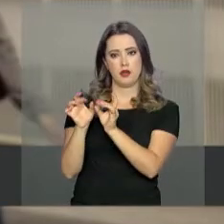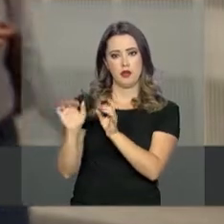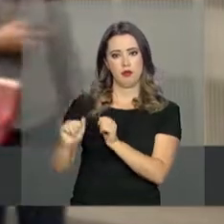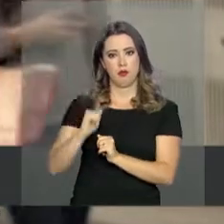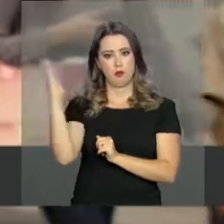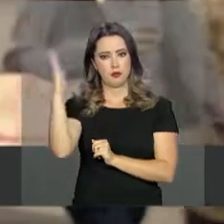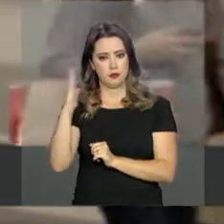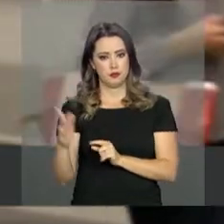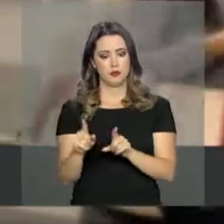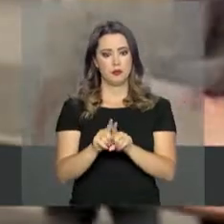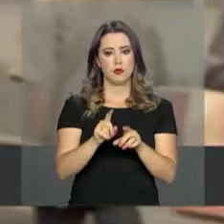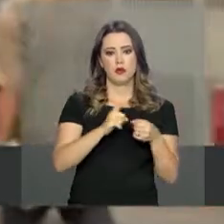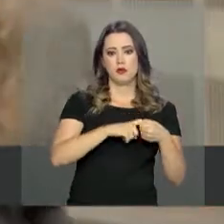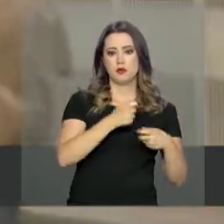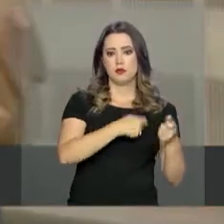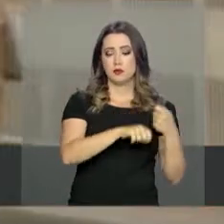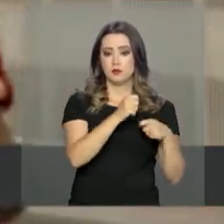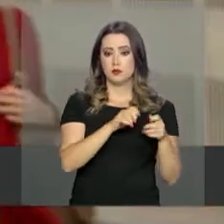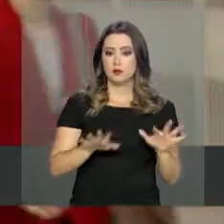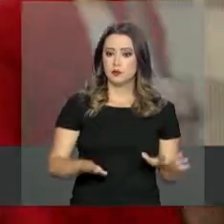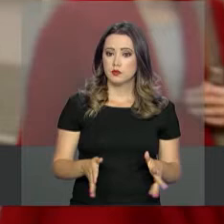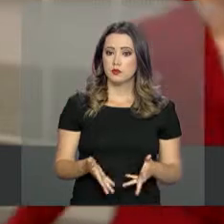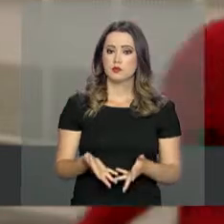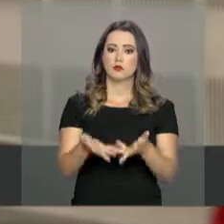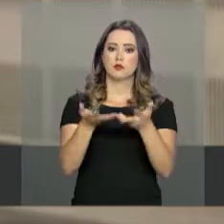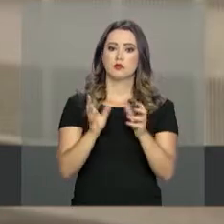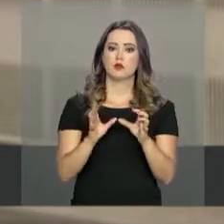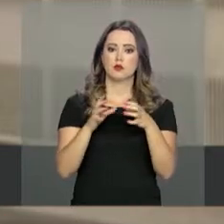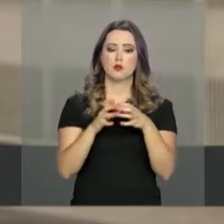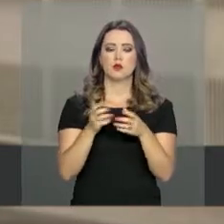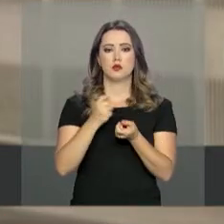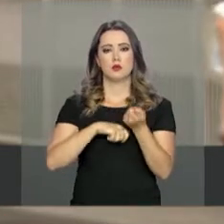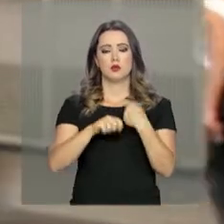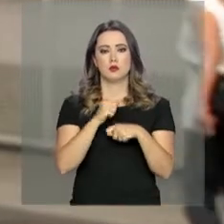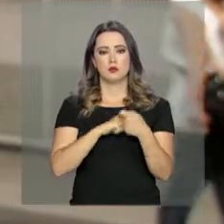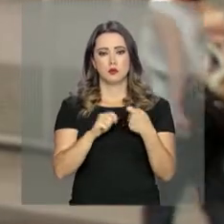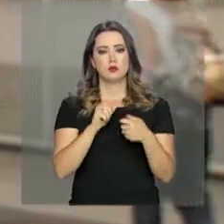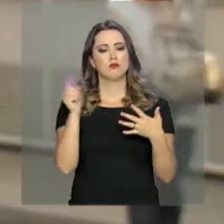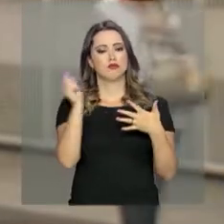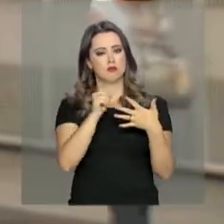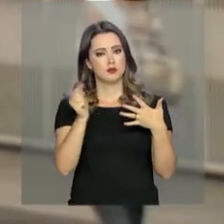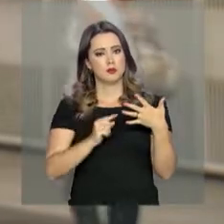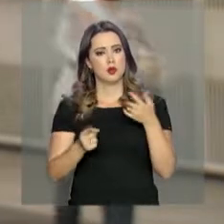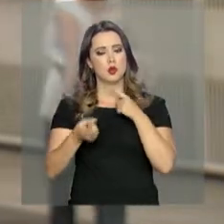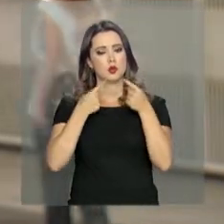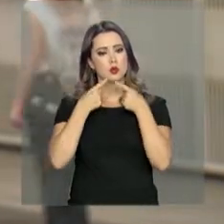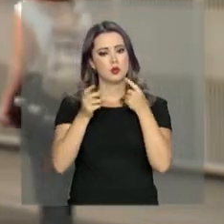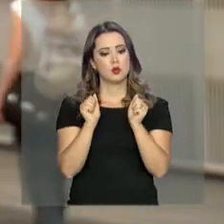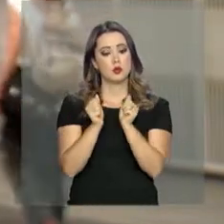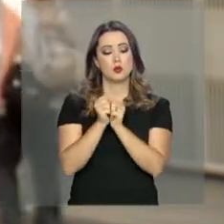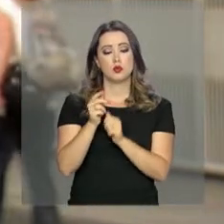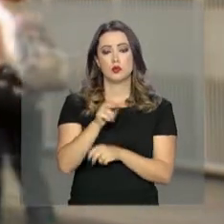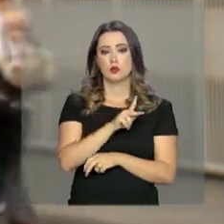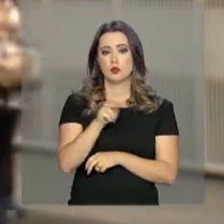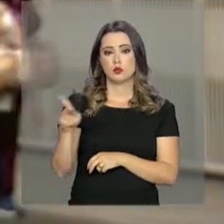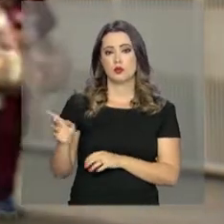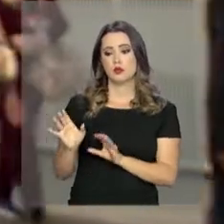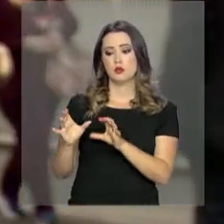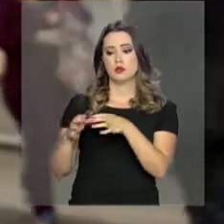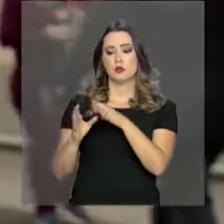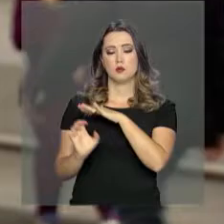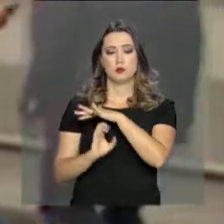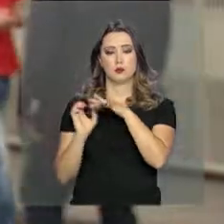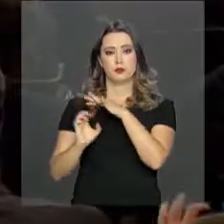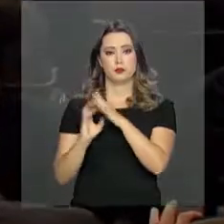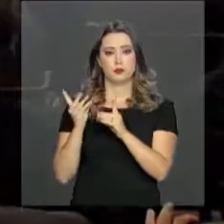retomada da economia e incentivos à cadeia produtiva foram discutidos pelo presidente empresários durante